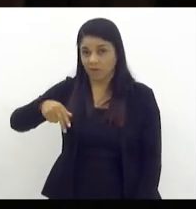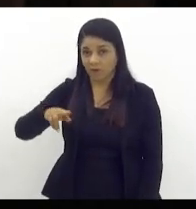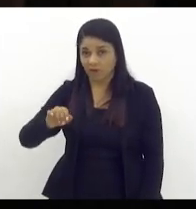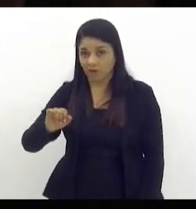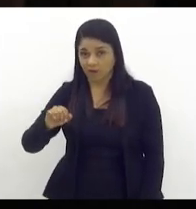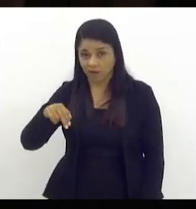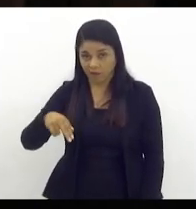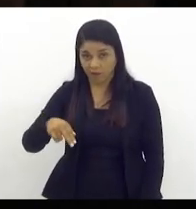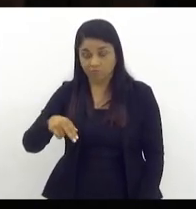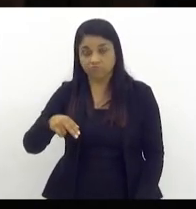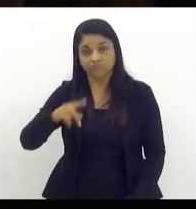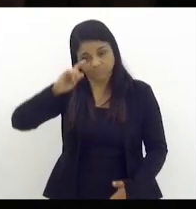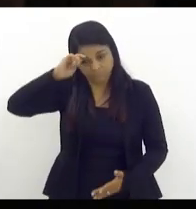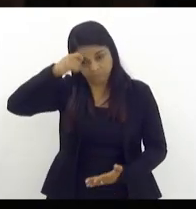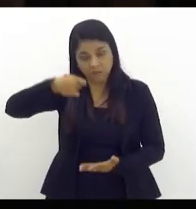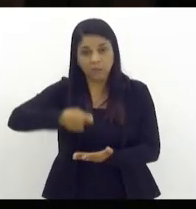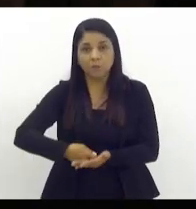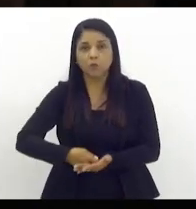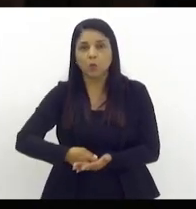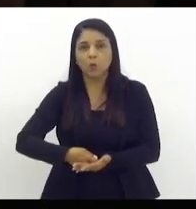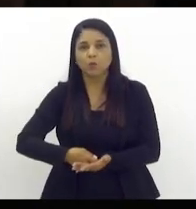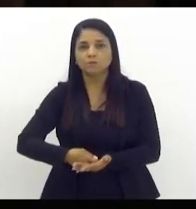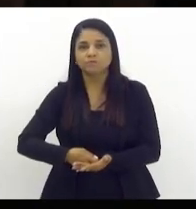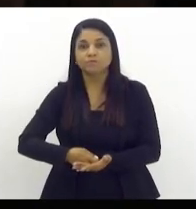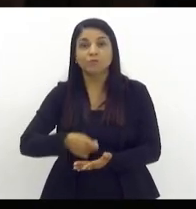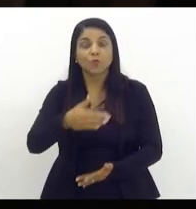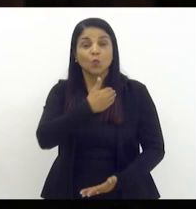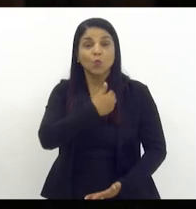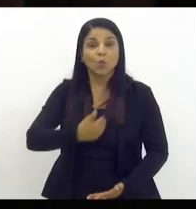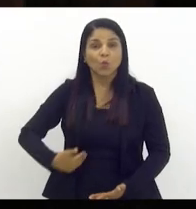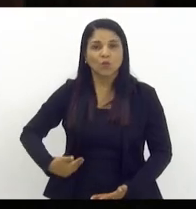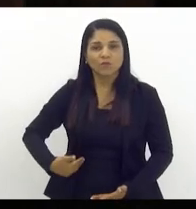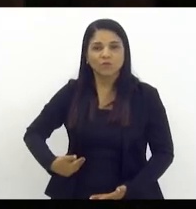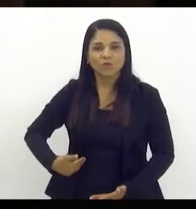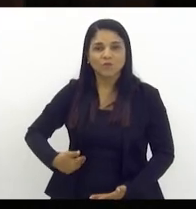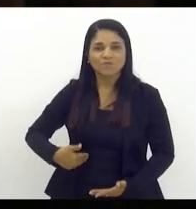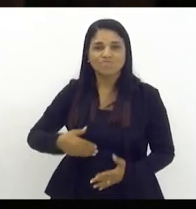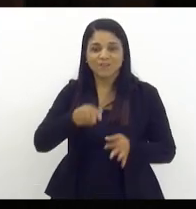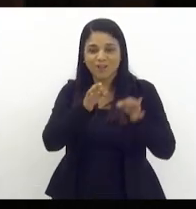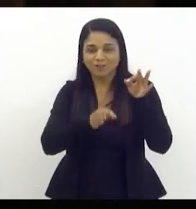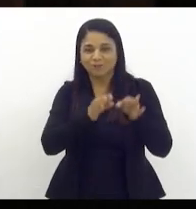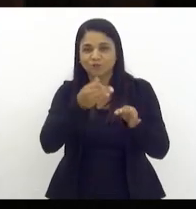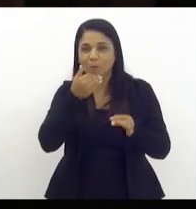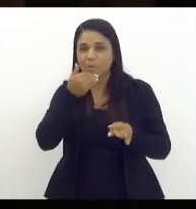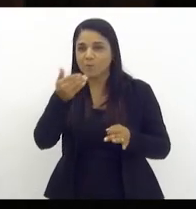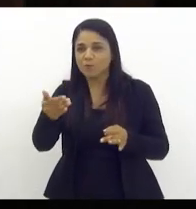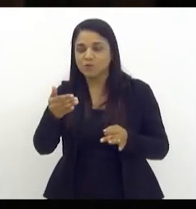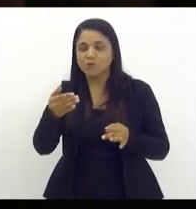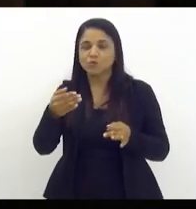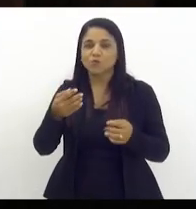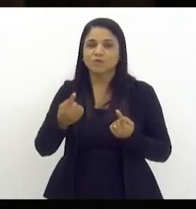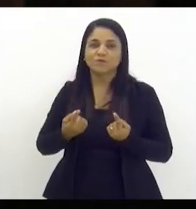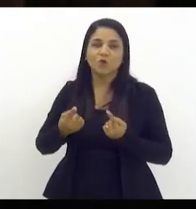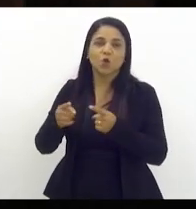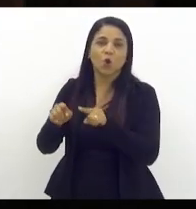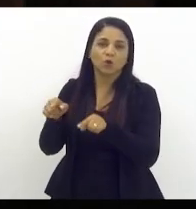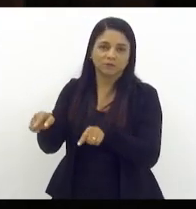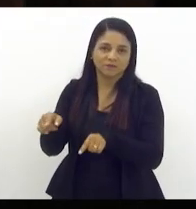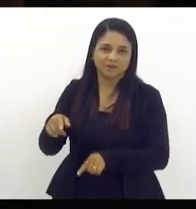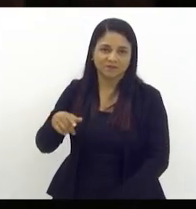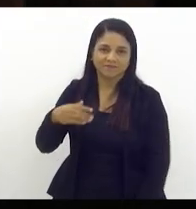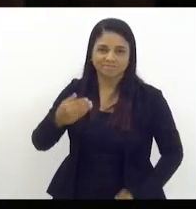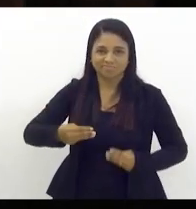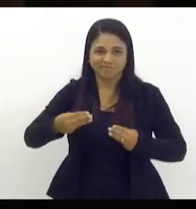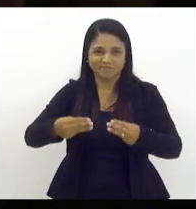O governador do Estado recorreu a essa decisão do ministro Fachin, que foi confirmada